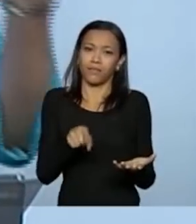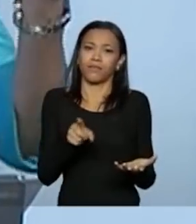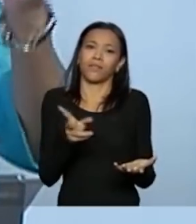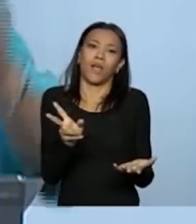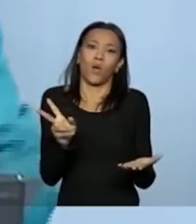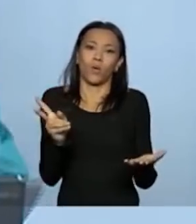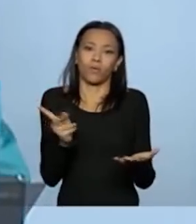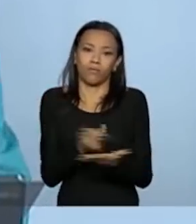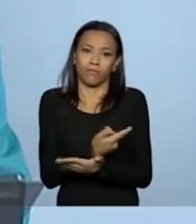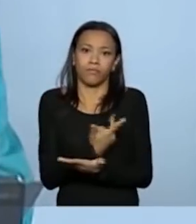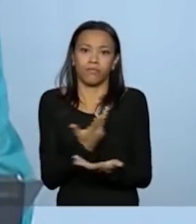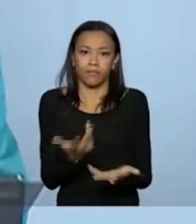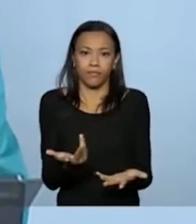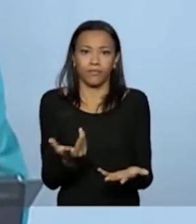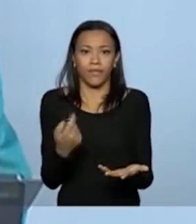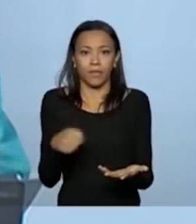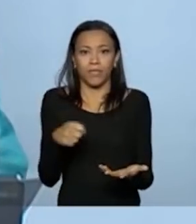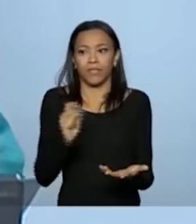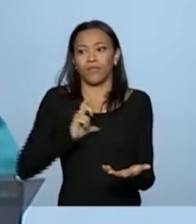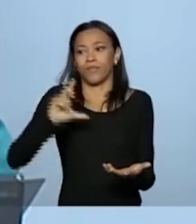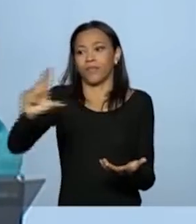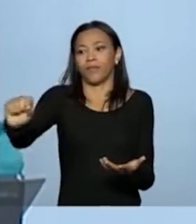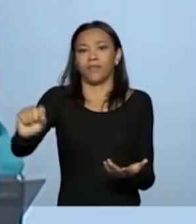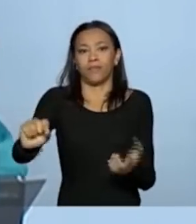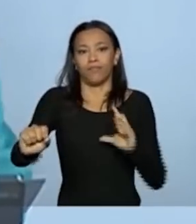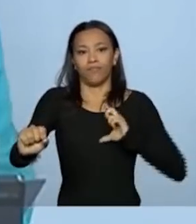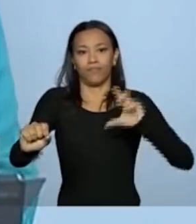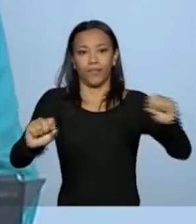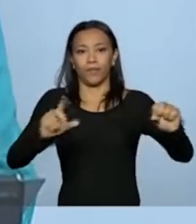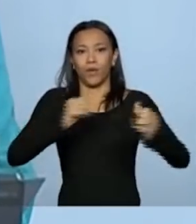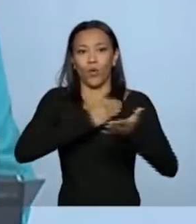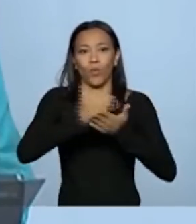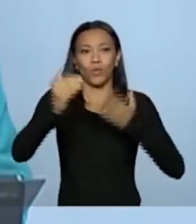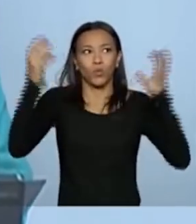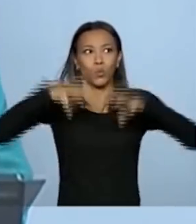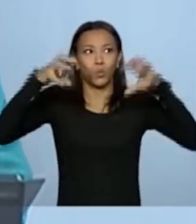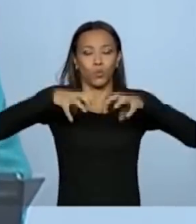sempre. Eles têm de sair, de fato, porque começou a chover forte.